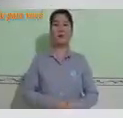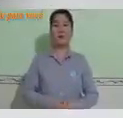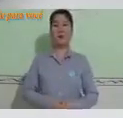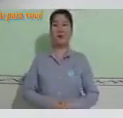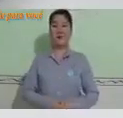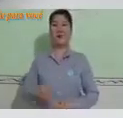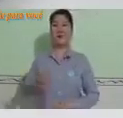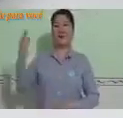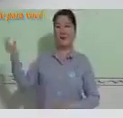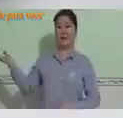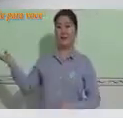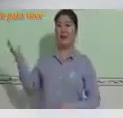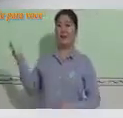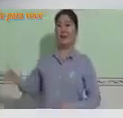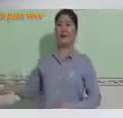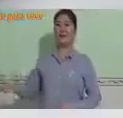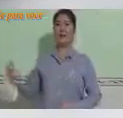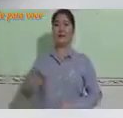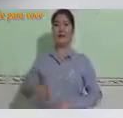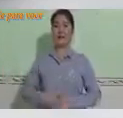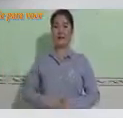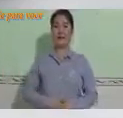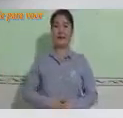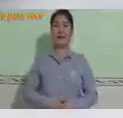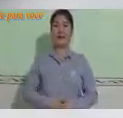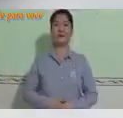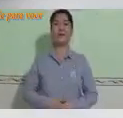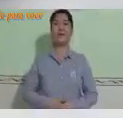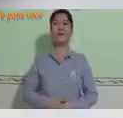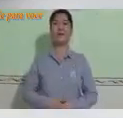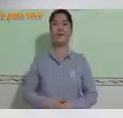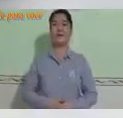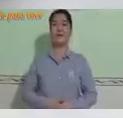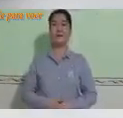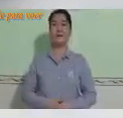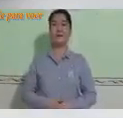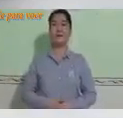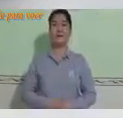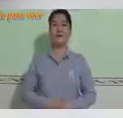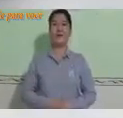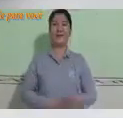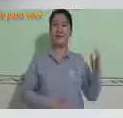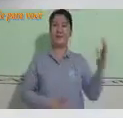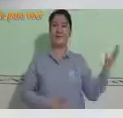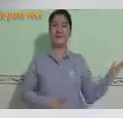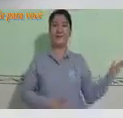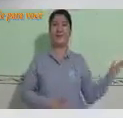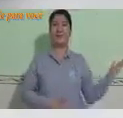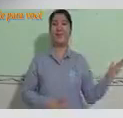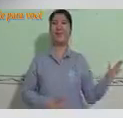Além disso, a utilização de cigarros de chá verde faz com que a utilização de remédios para parar de fumar